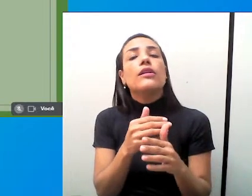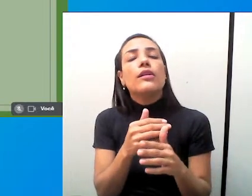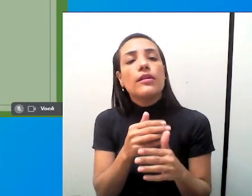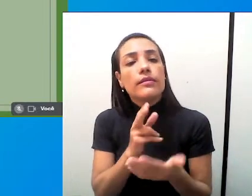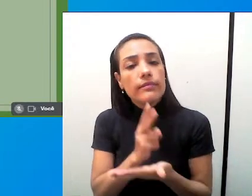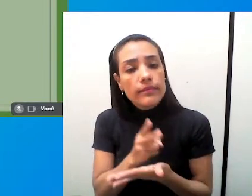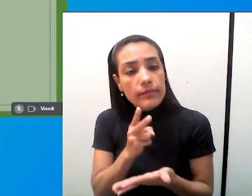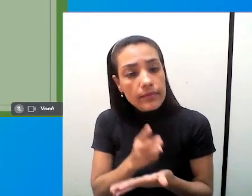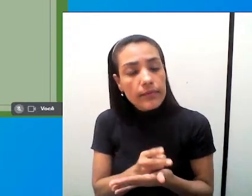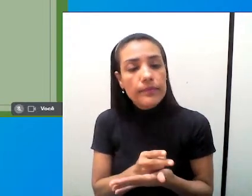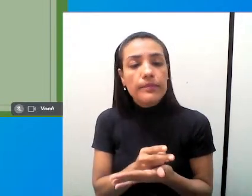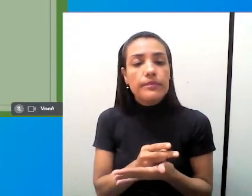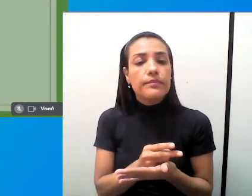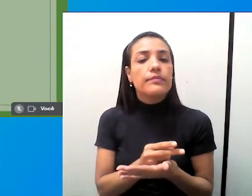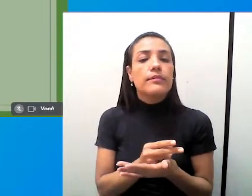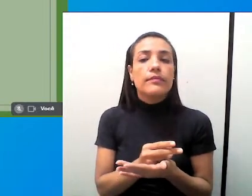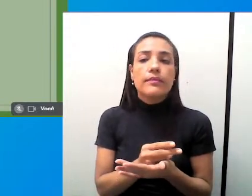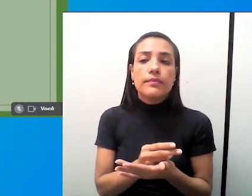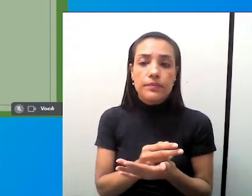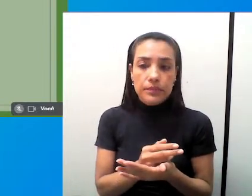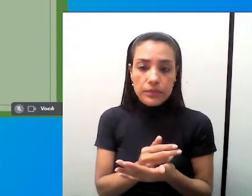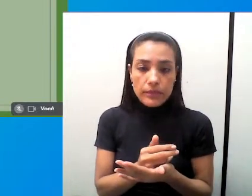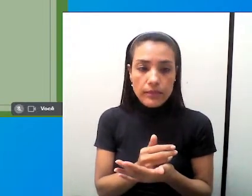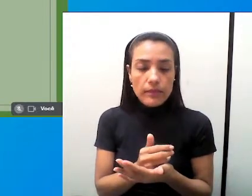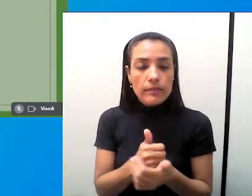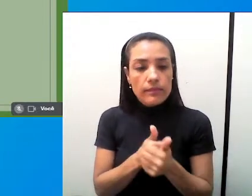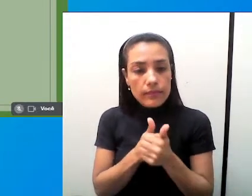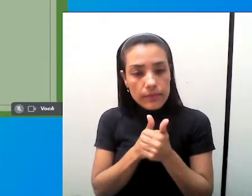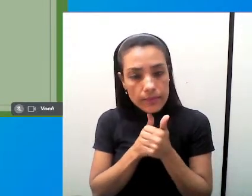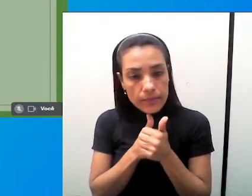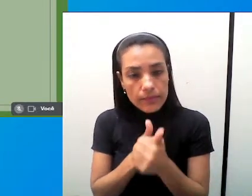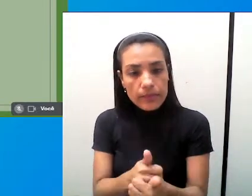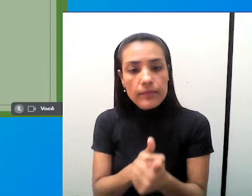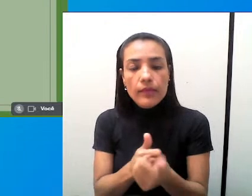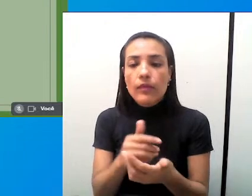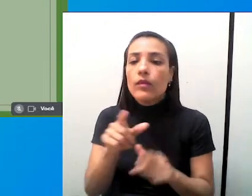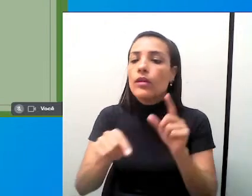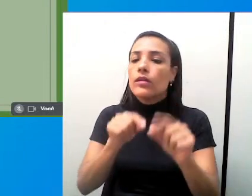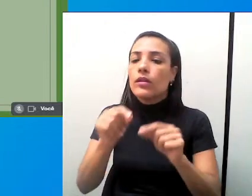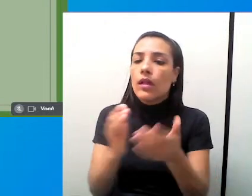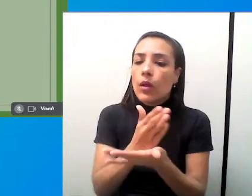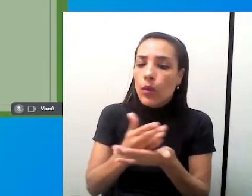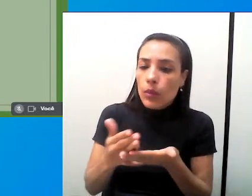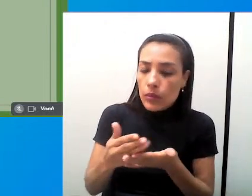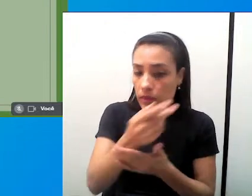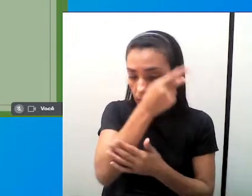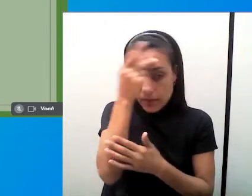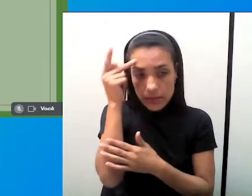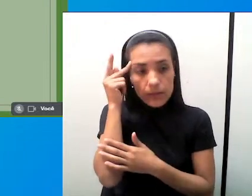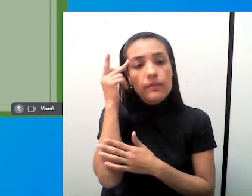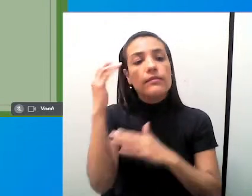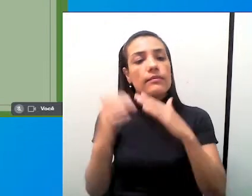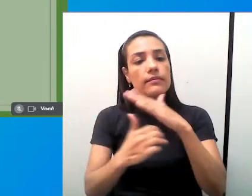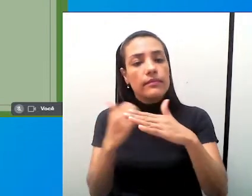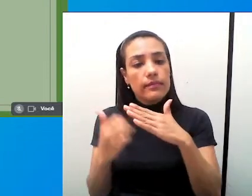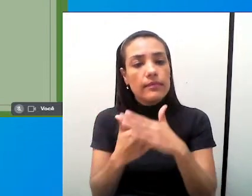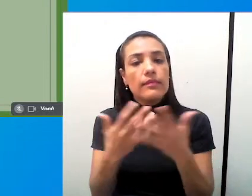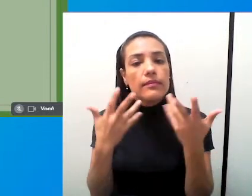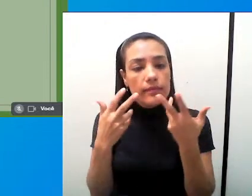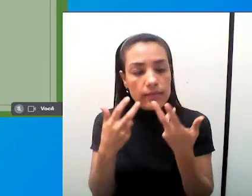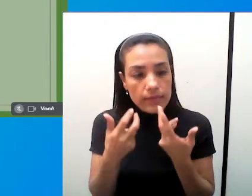então, no qual foram selecionados alguns empreendedores para que recebessem essa